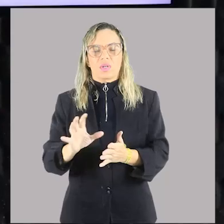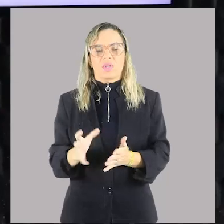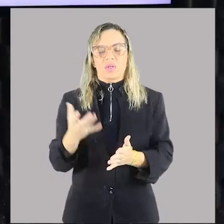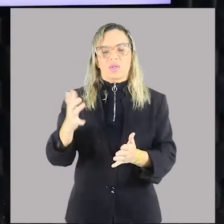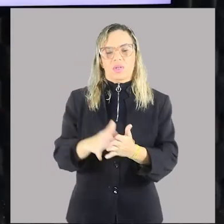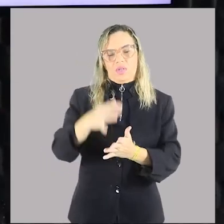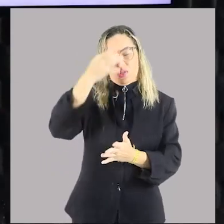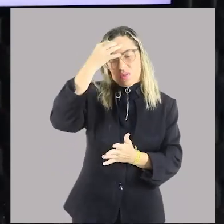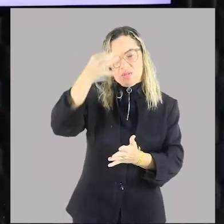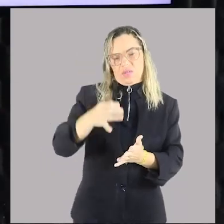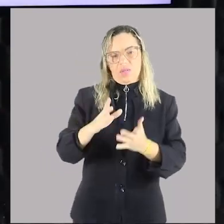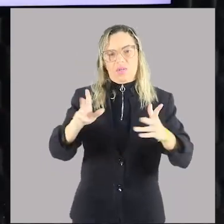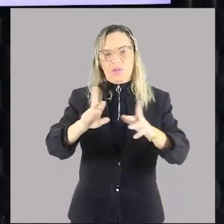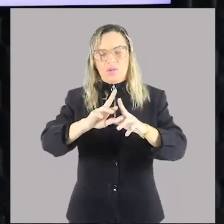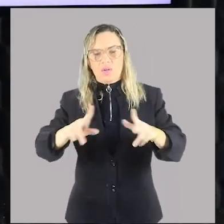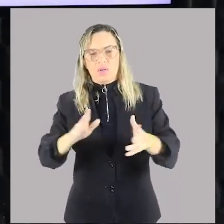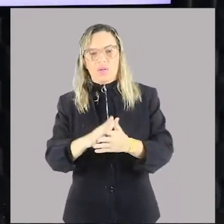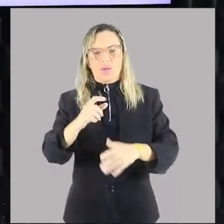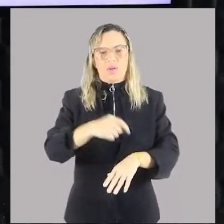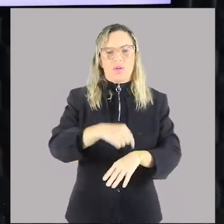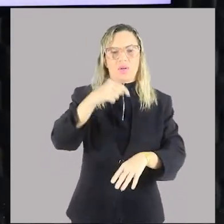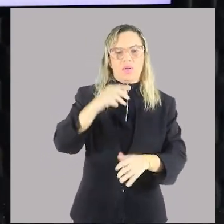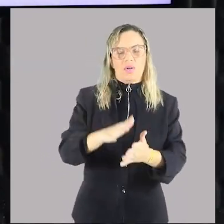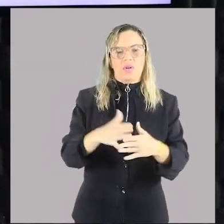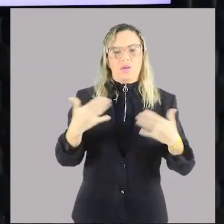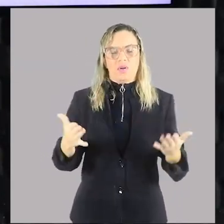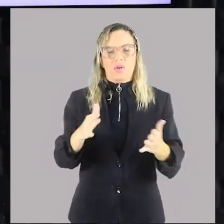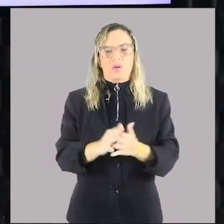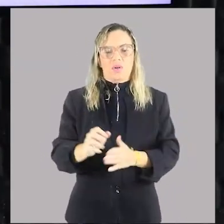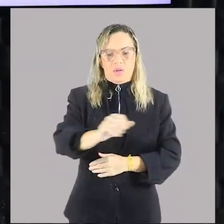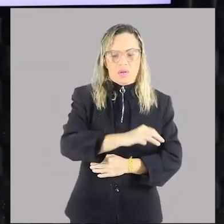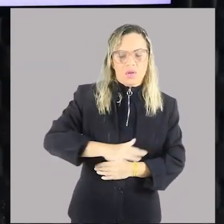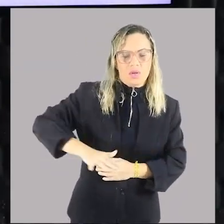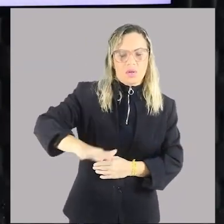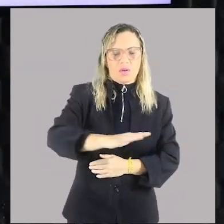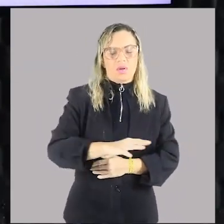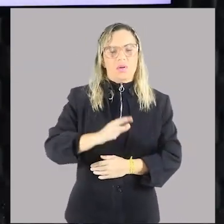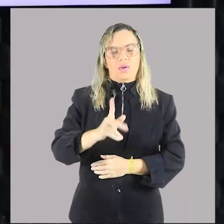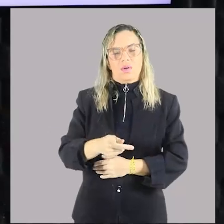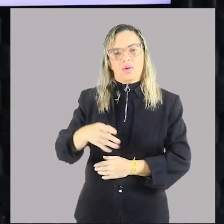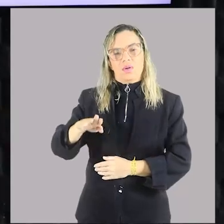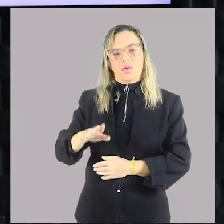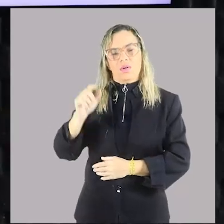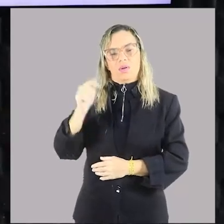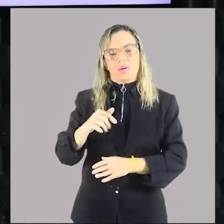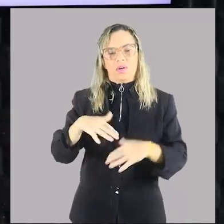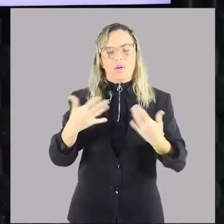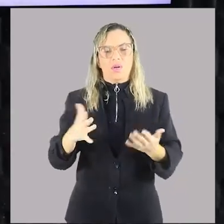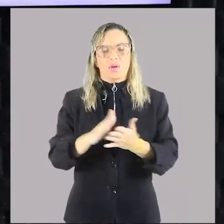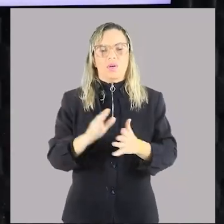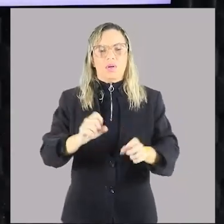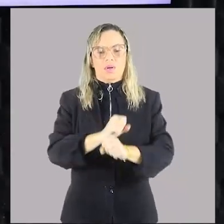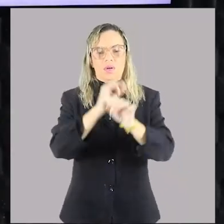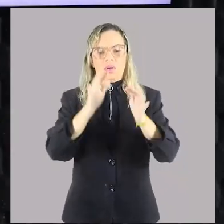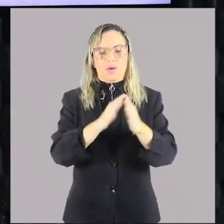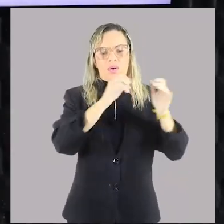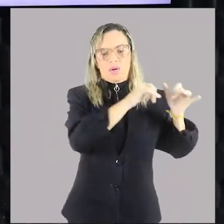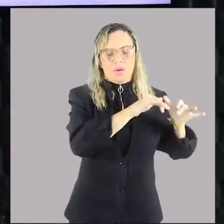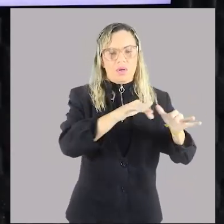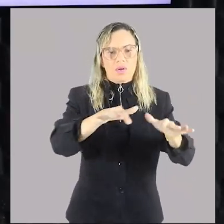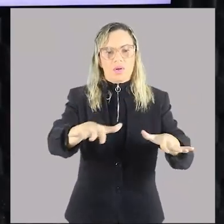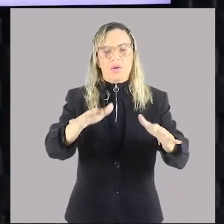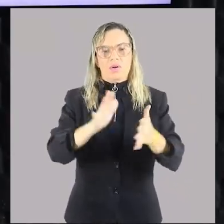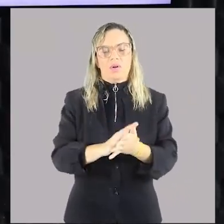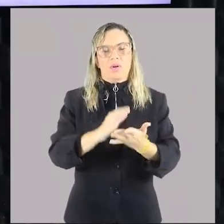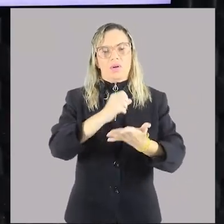são distintas em cada momento e espaço da administração pública. Portanto, sem dúvida nenhuma, a descentralização